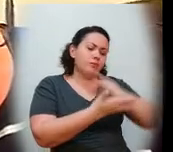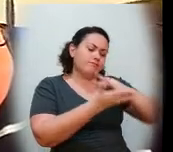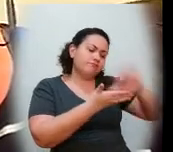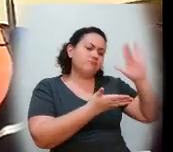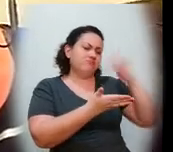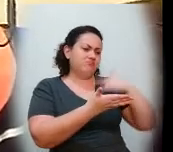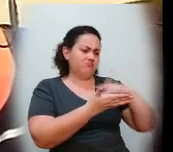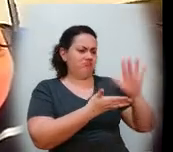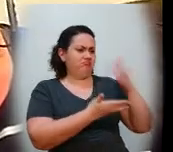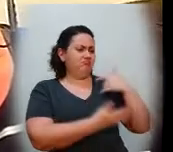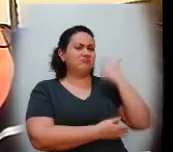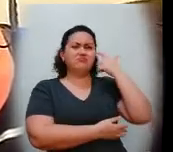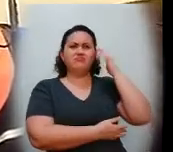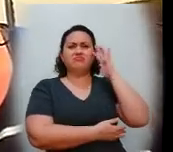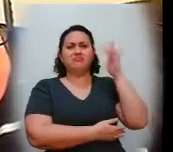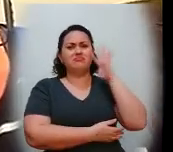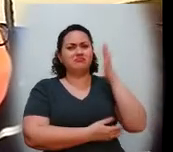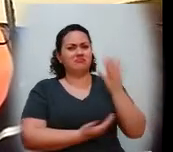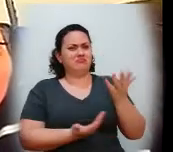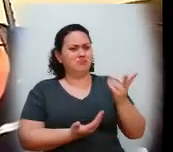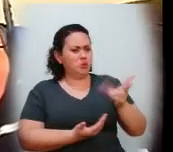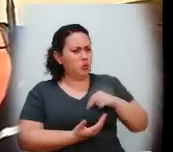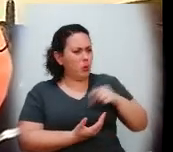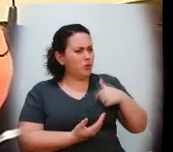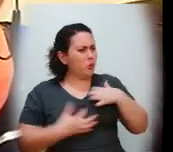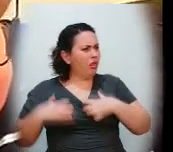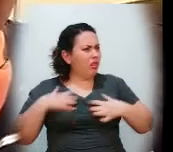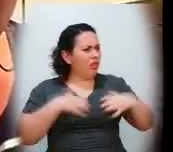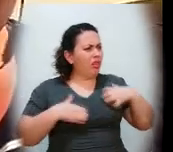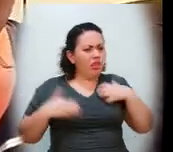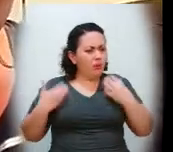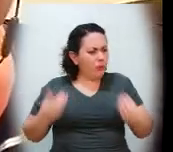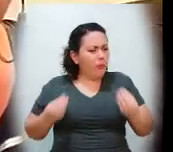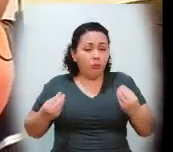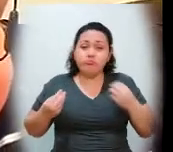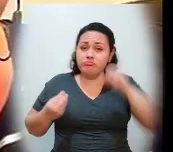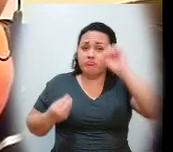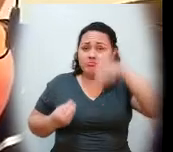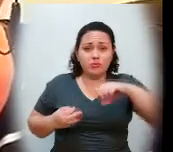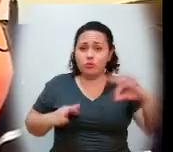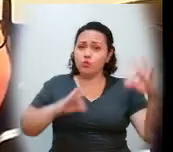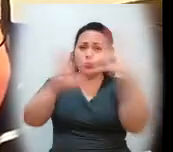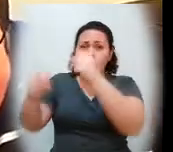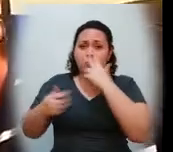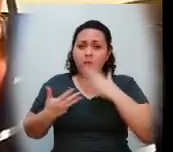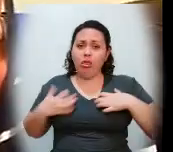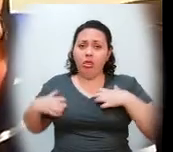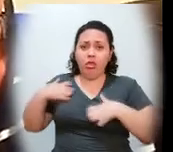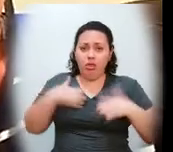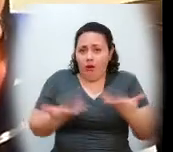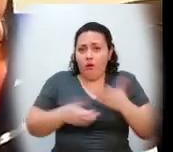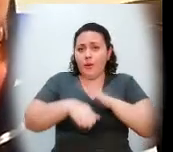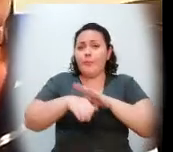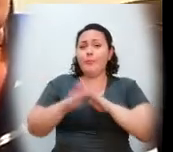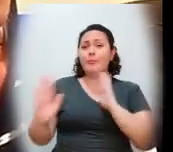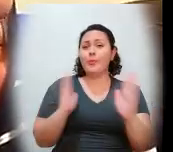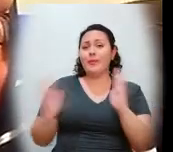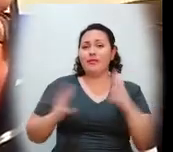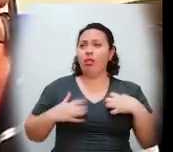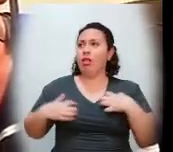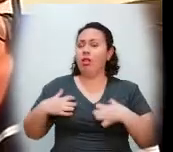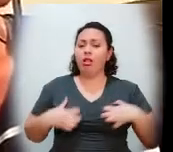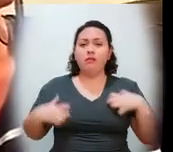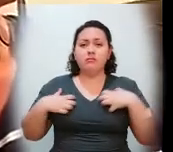vezes a gente pensa assim, meu Deus, como eu tô mais ansiosa, sim, eu acho que tá todo mundo, né, um pouco mais ansioso nesse